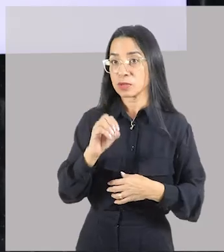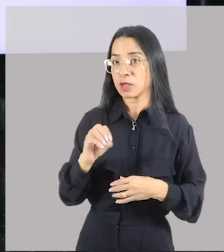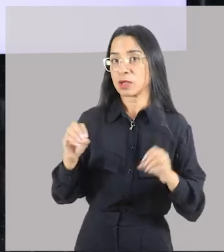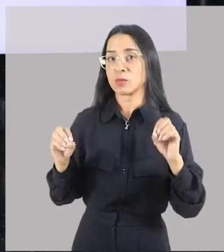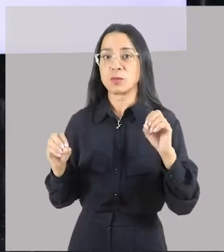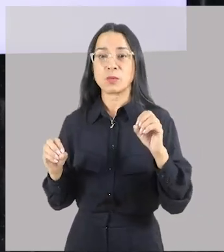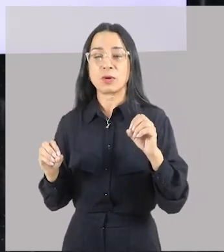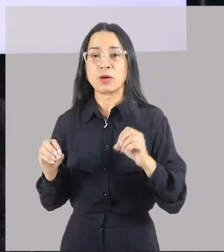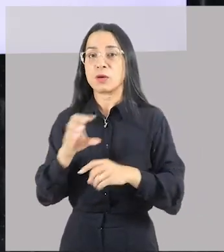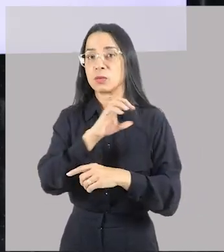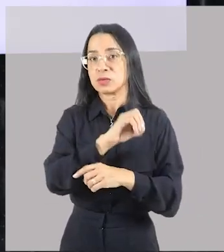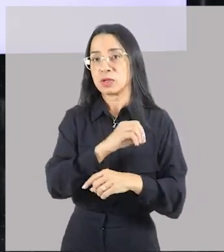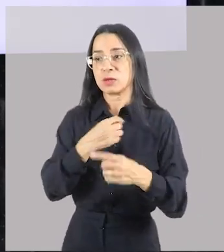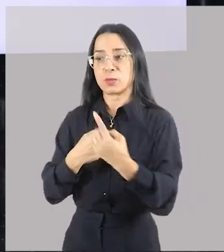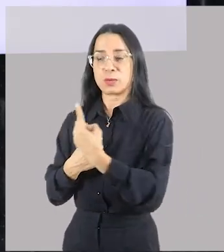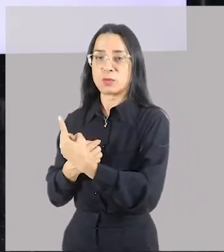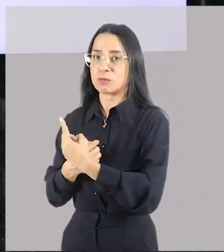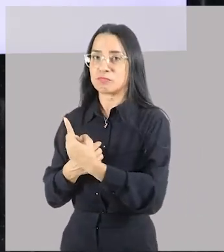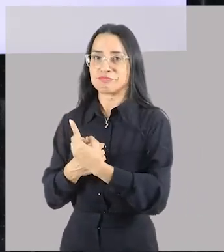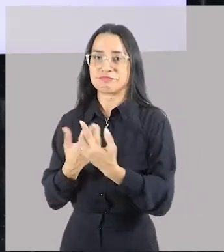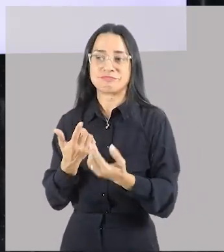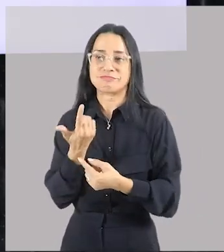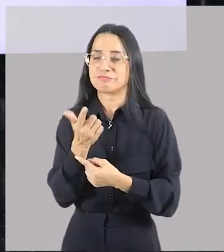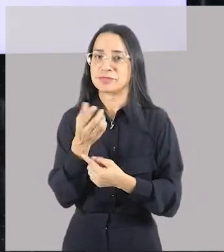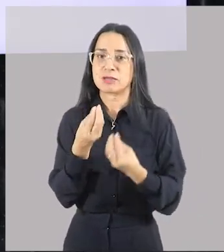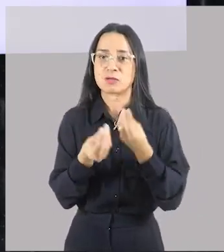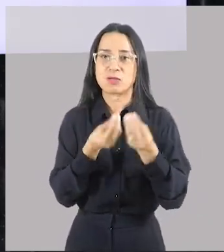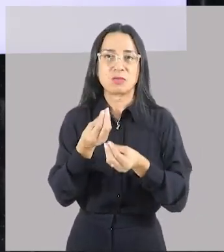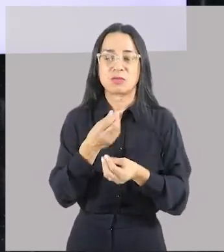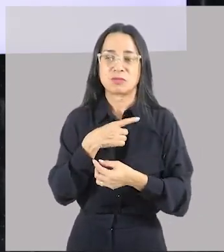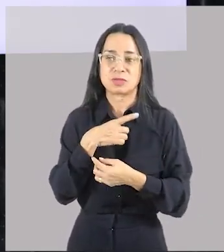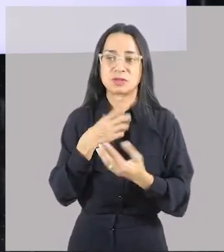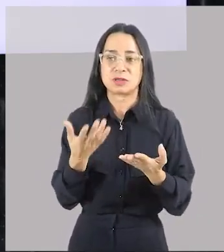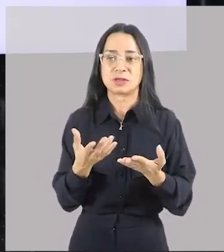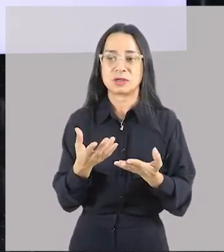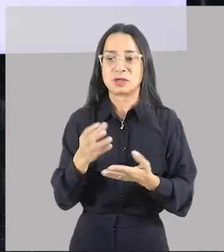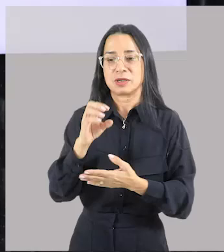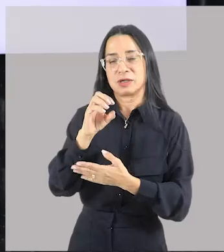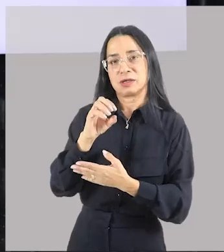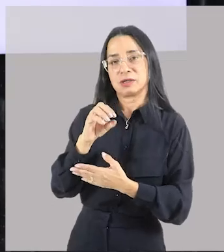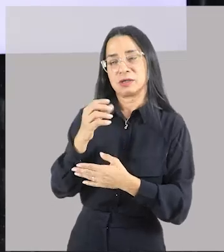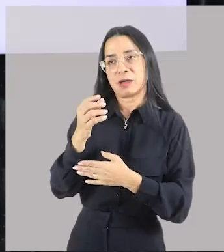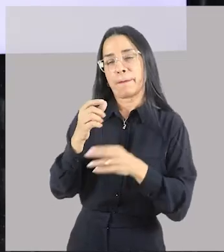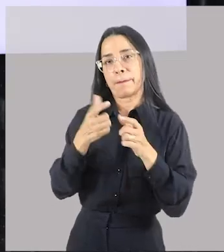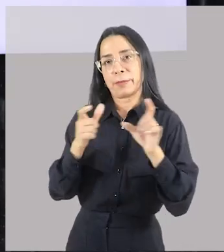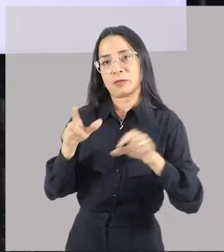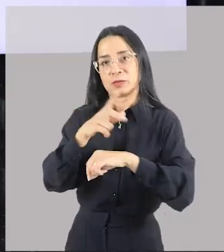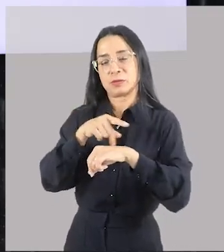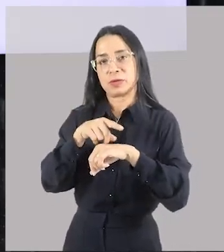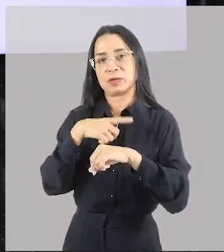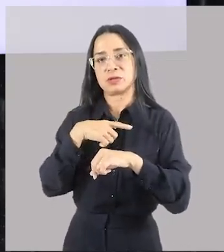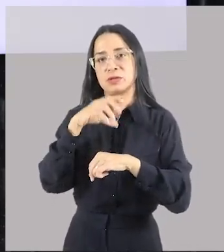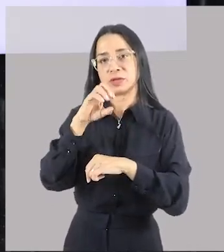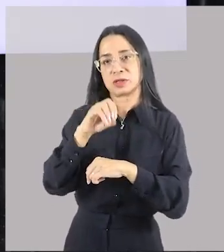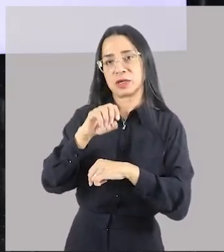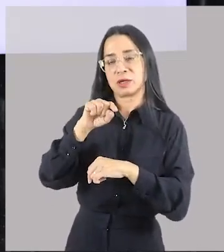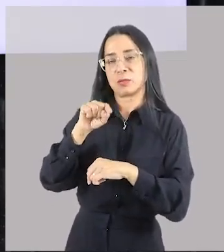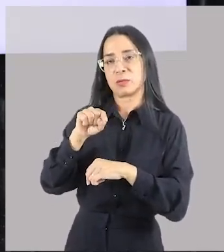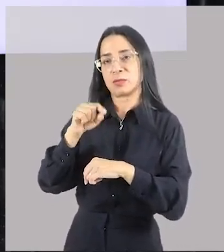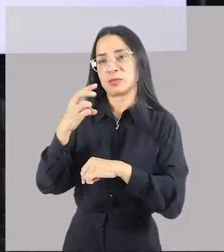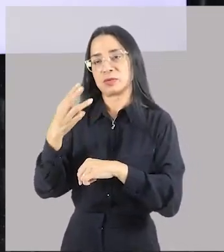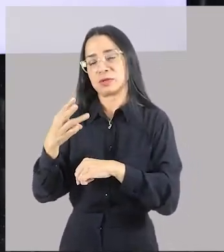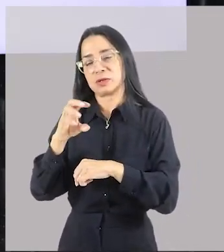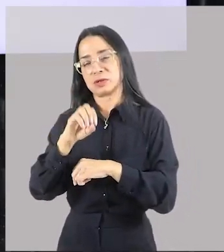1 são impossíveis nesse índice. A maioria dos países vai ficar em 0,2, 0,3, 0,4, que é entre 0 e 1,